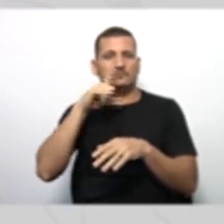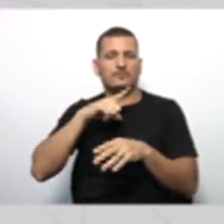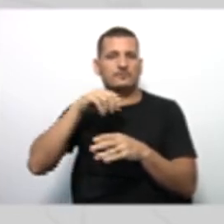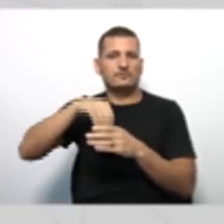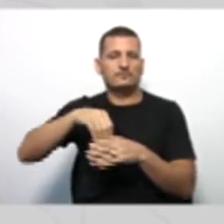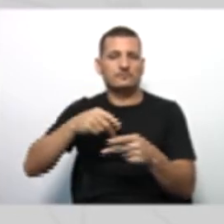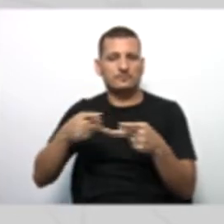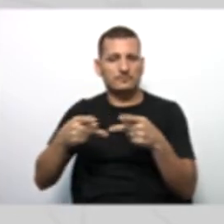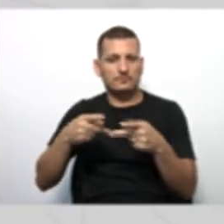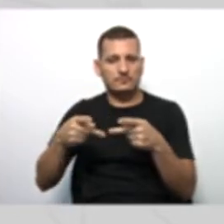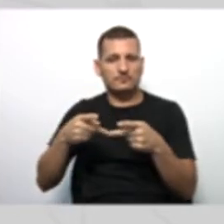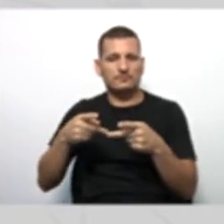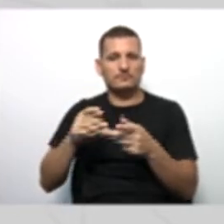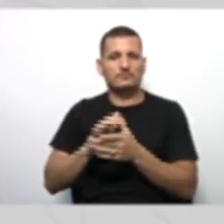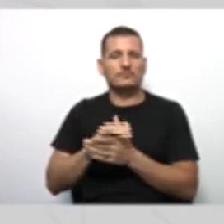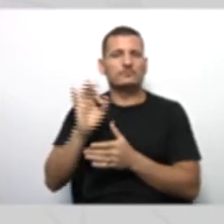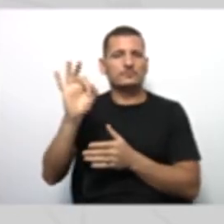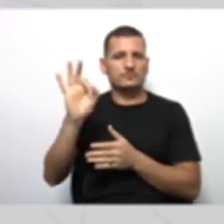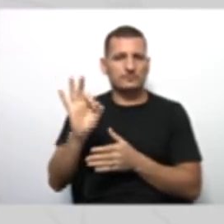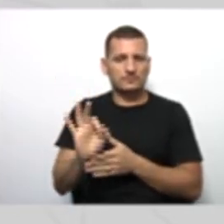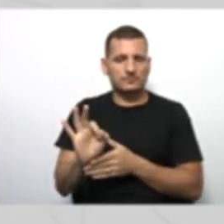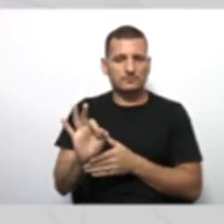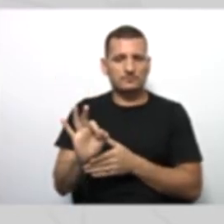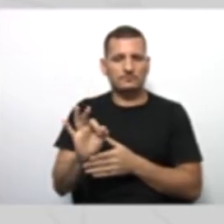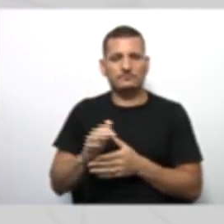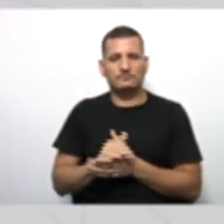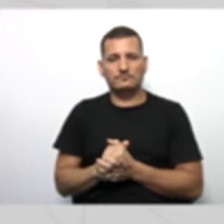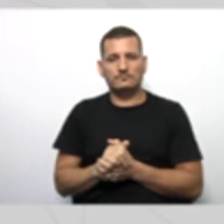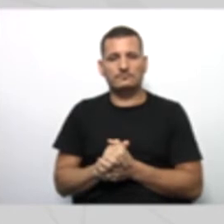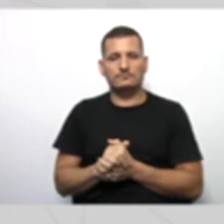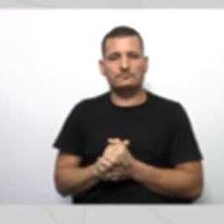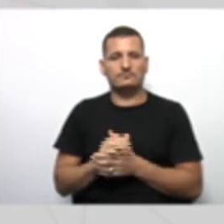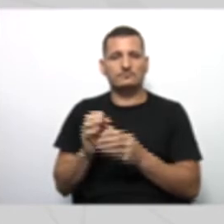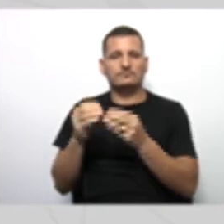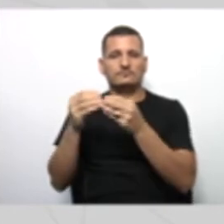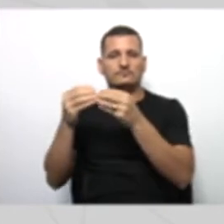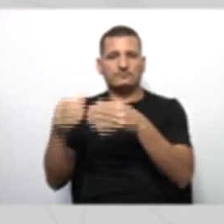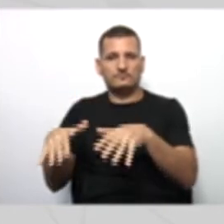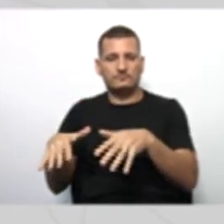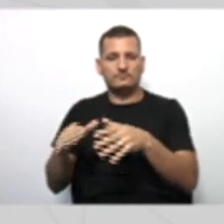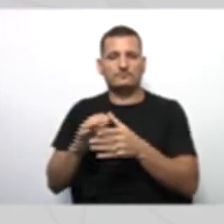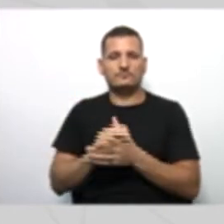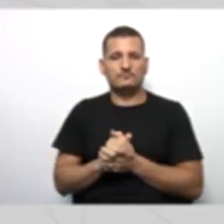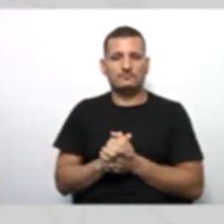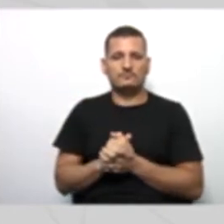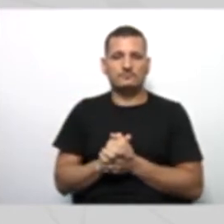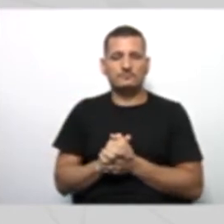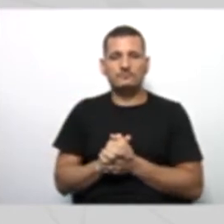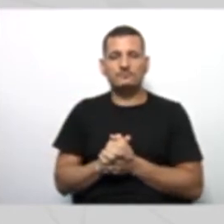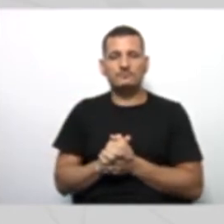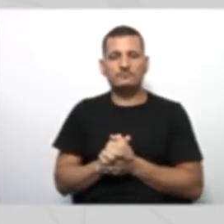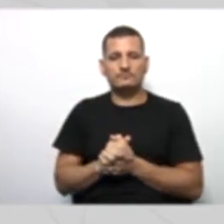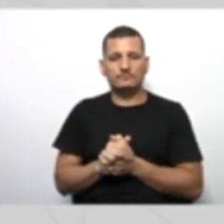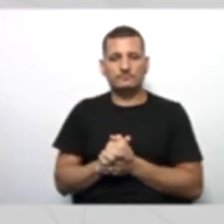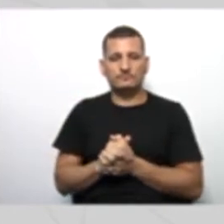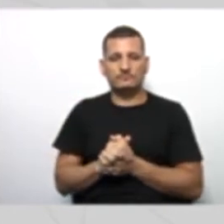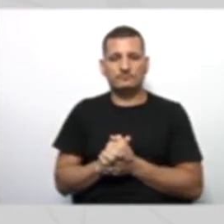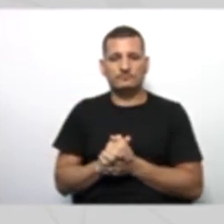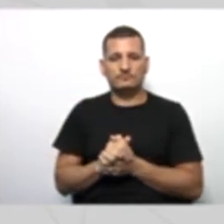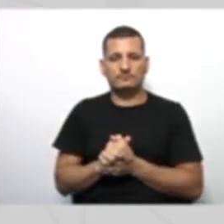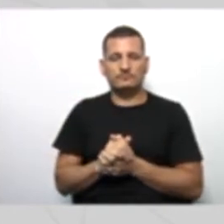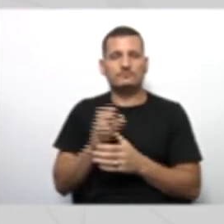das empresas, tá? Então a gente elabora uma planilha simples no Excel e a gente vai fazer o quê? Vai registrar esses riscos, vamos documentar. Então